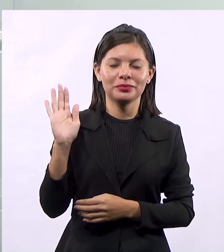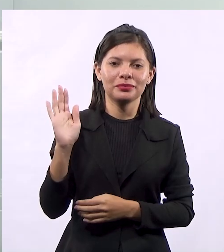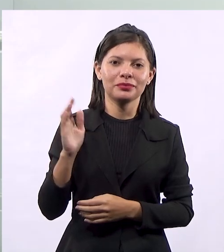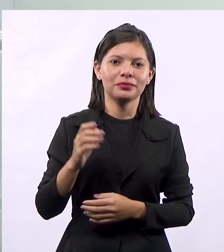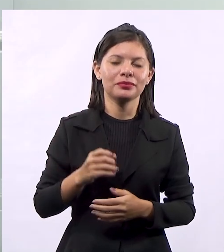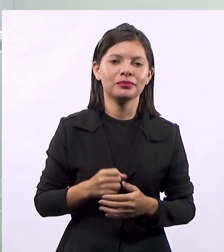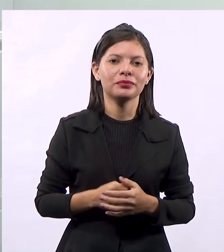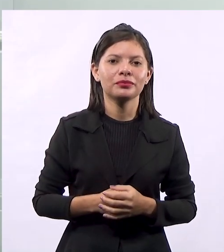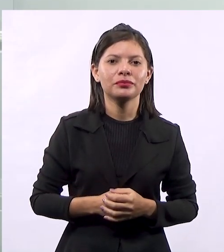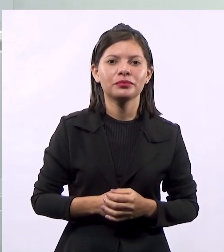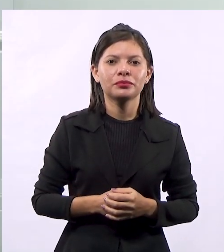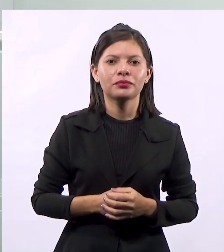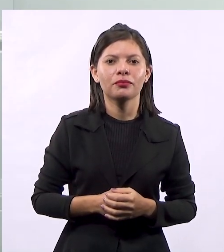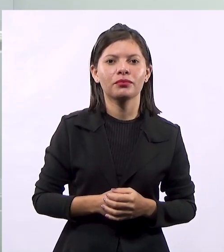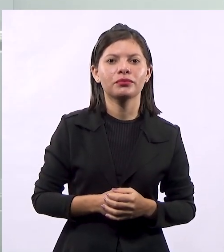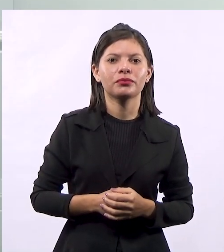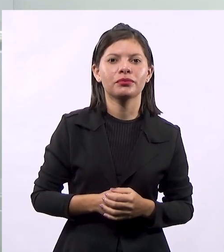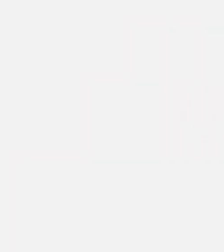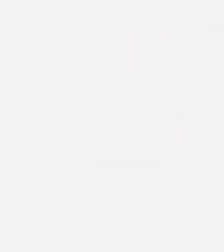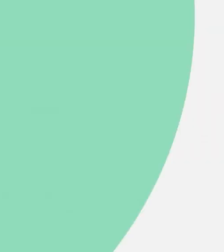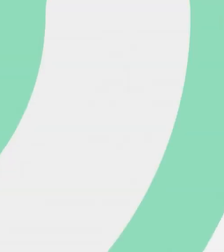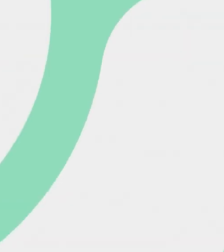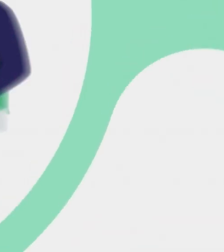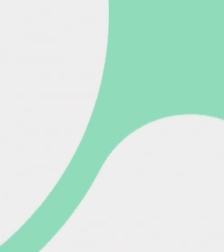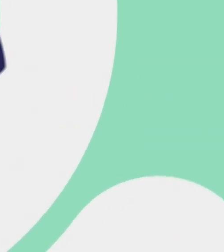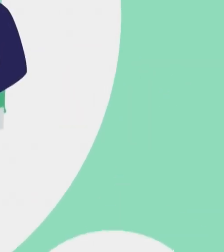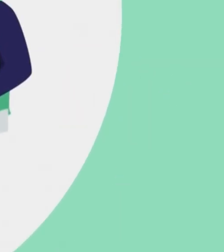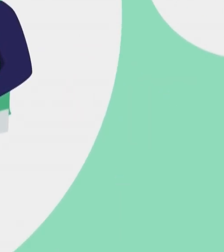estudos. Até a próxima, bonanças!